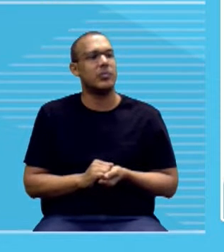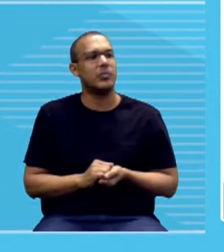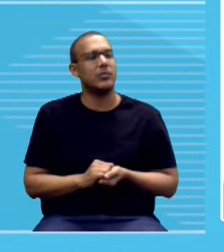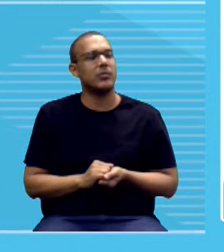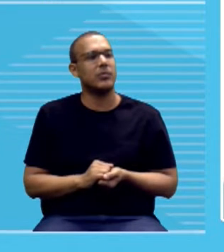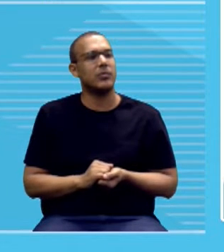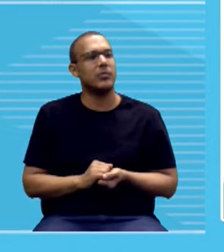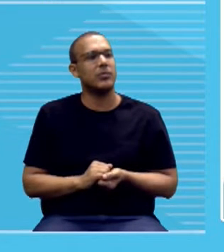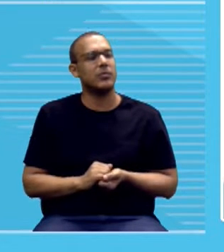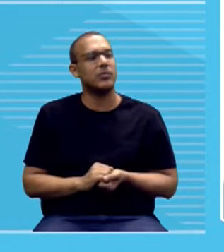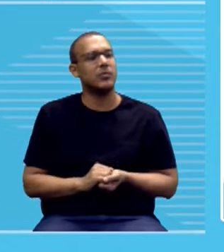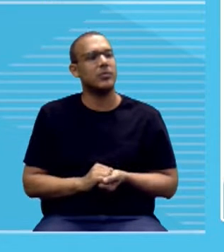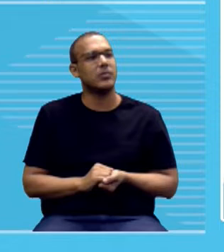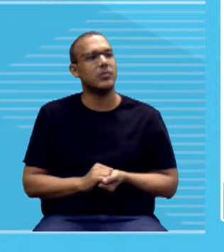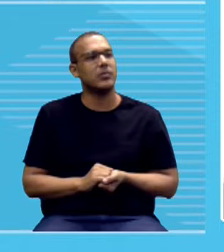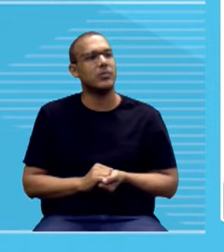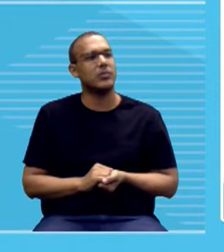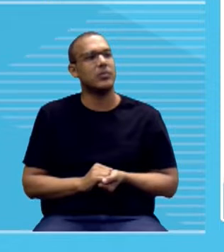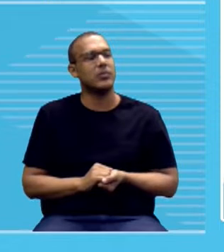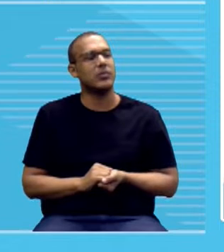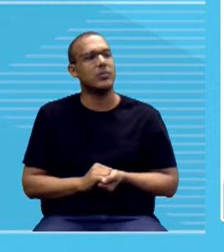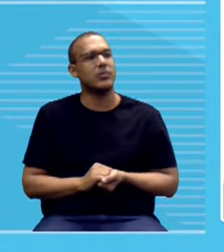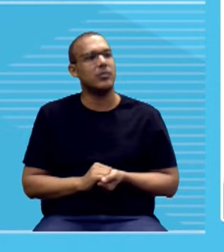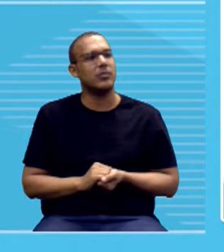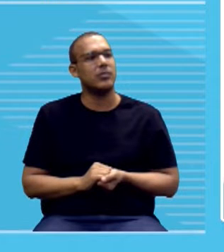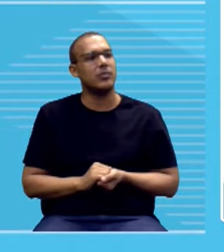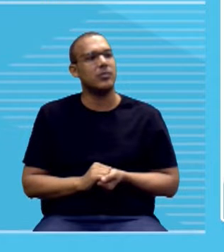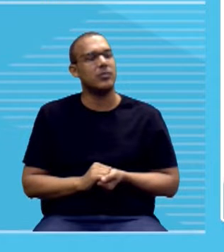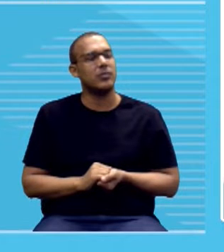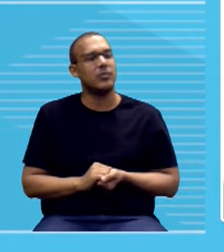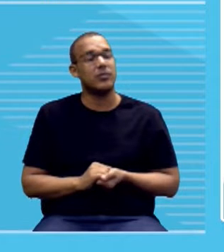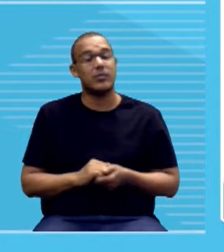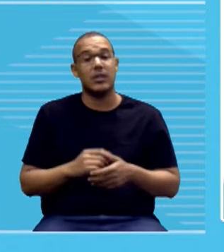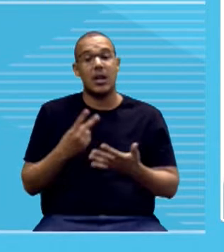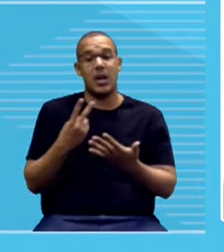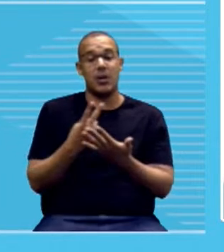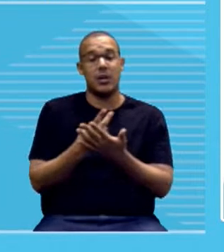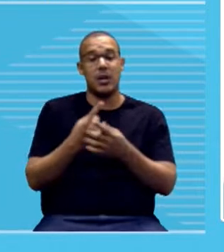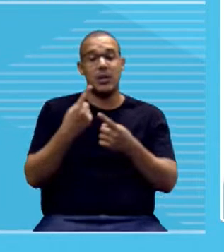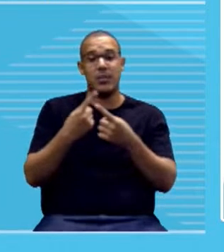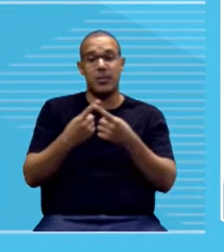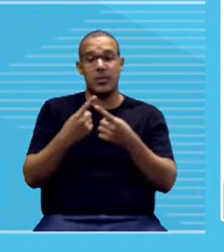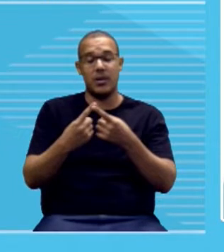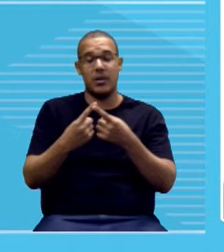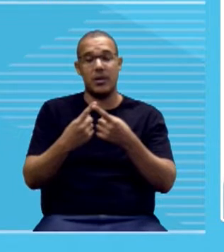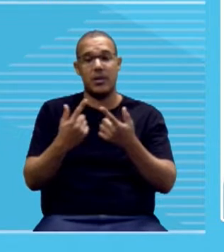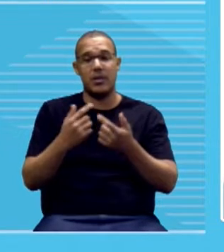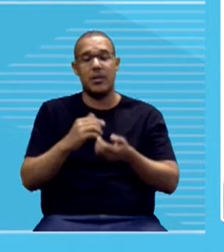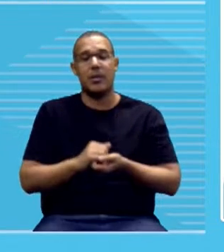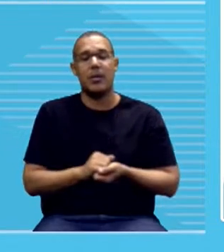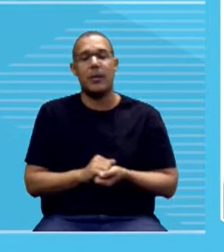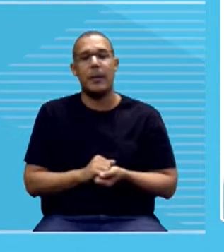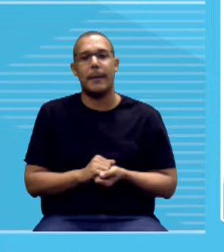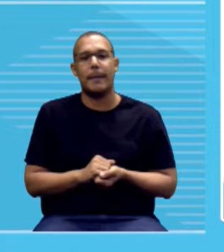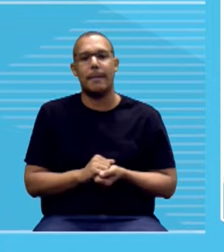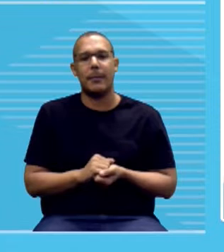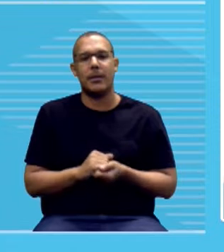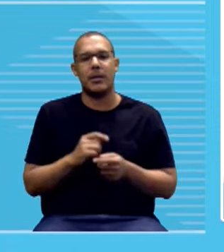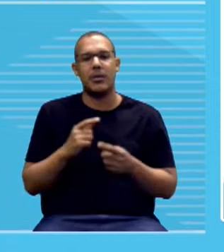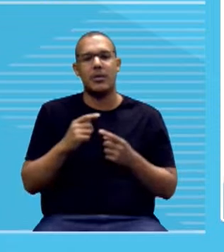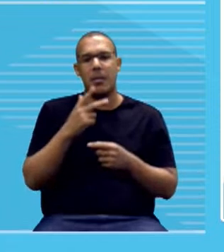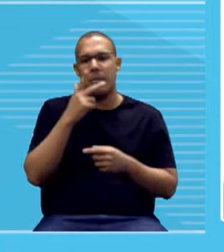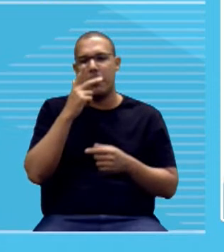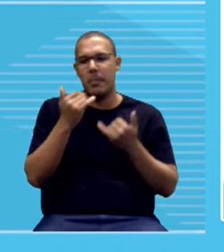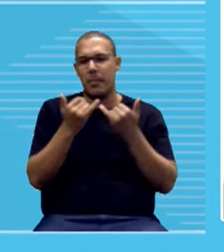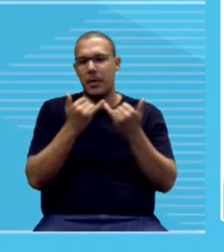quebrando todos os outros, tá bom? E isso acontece para fazer uma coisa parecida com a queima do